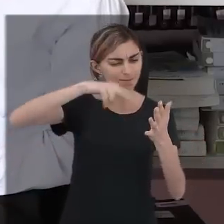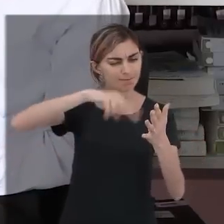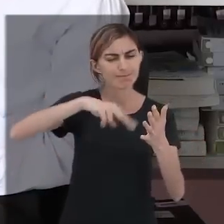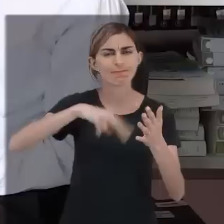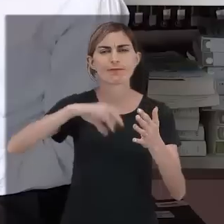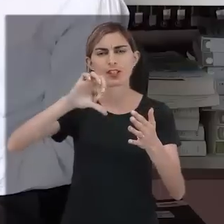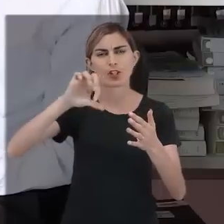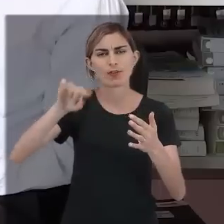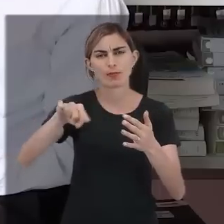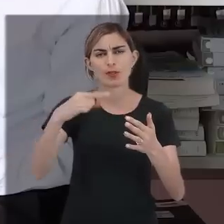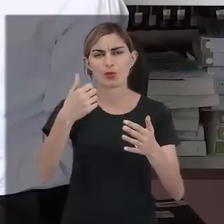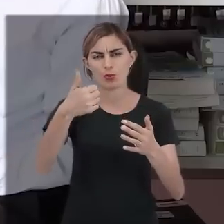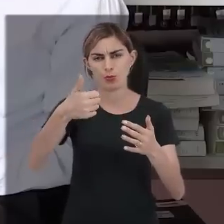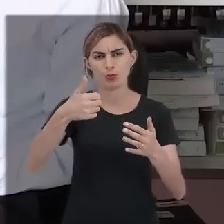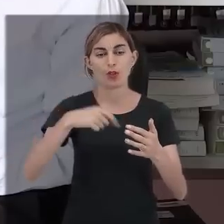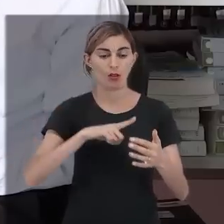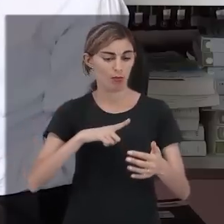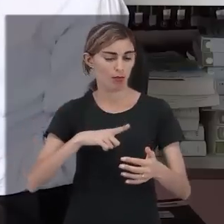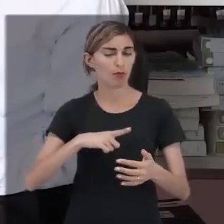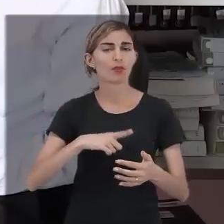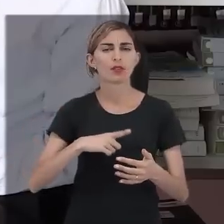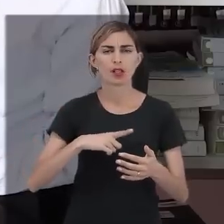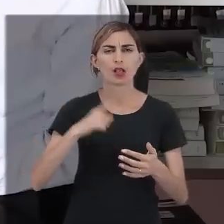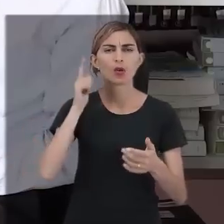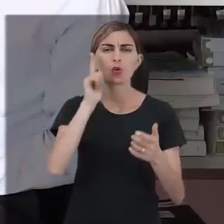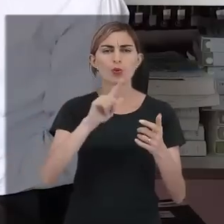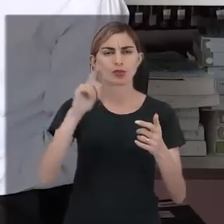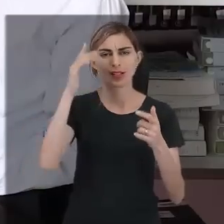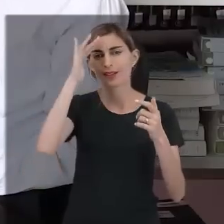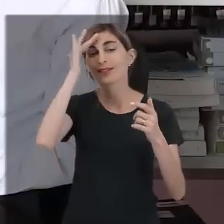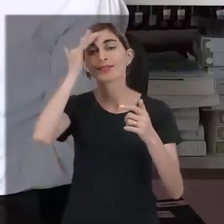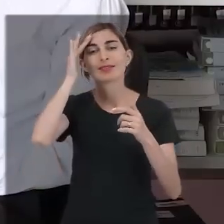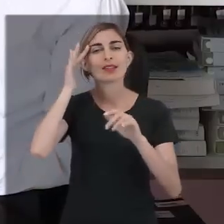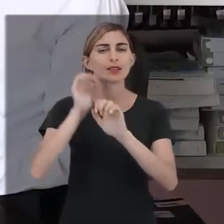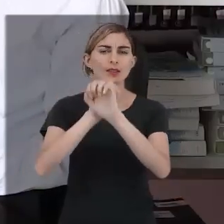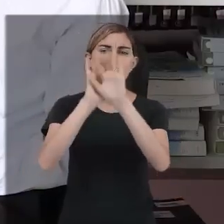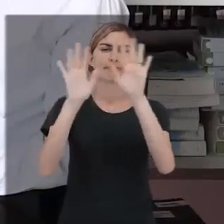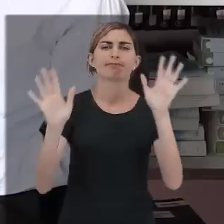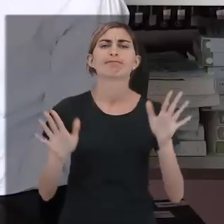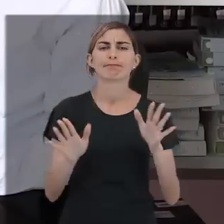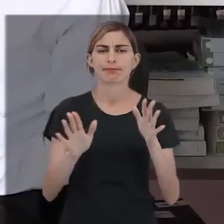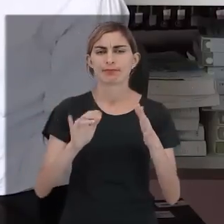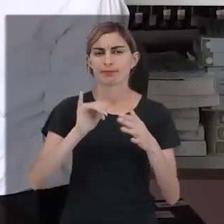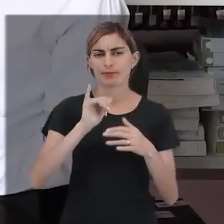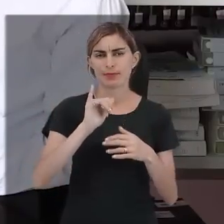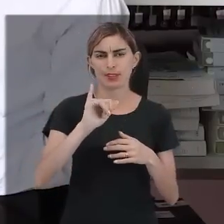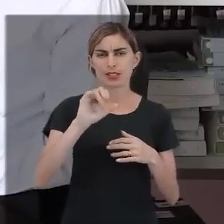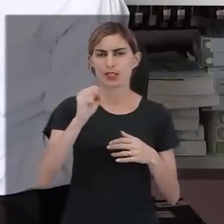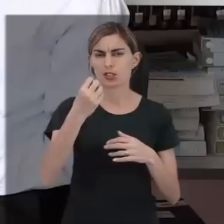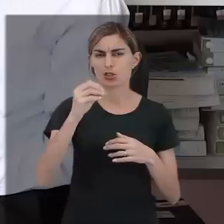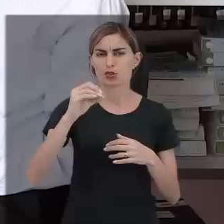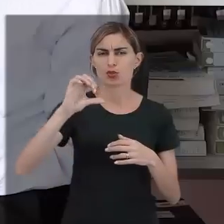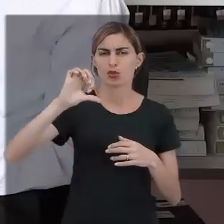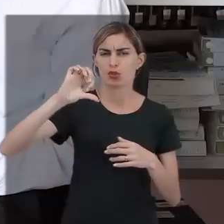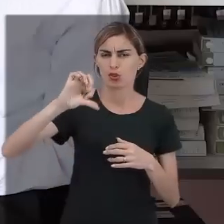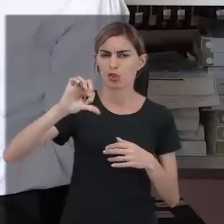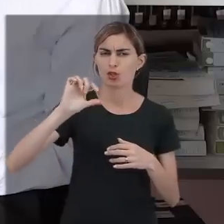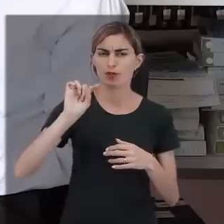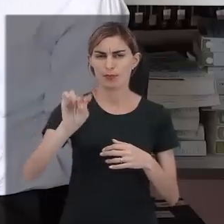9001, ele tenha, né, condições de entender plenamente. A ISO 9001, ela é voltada ao